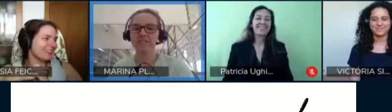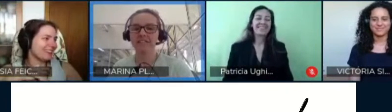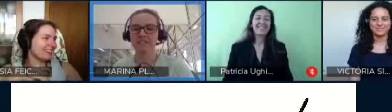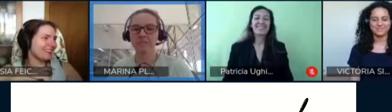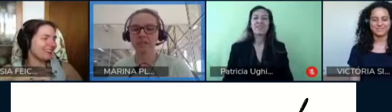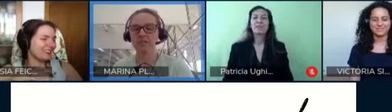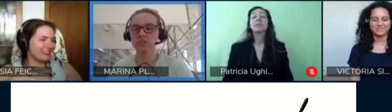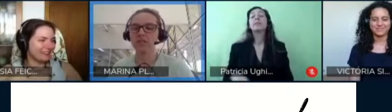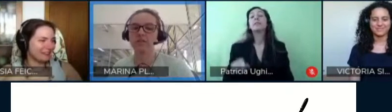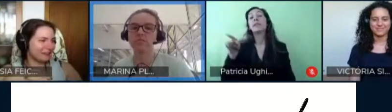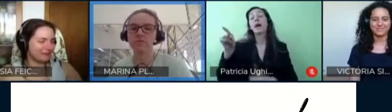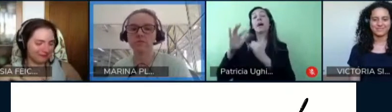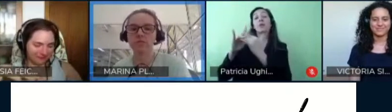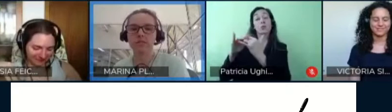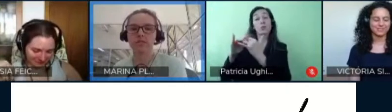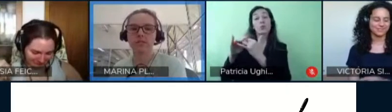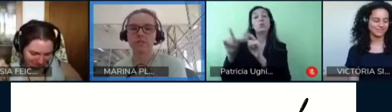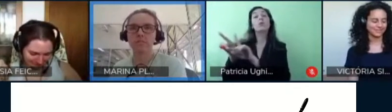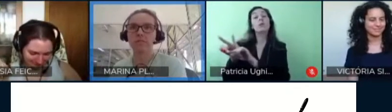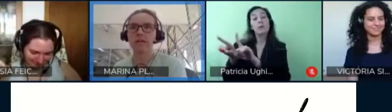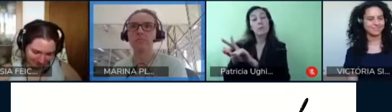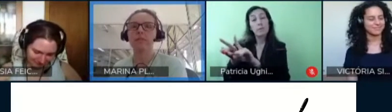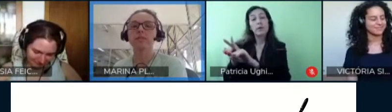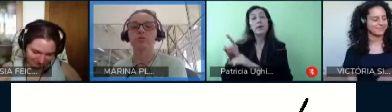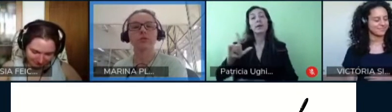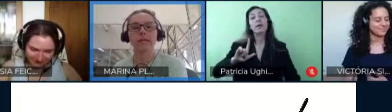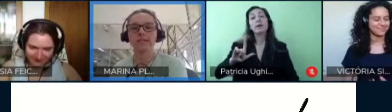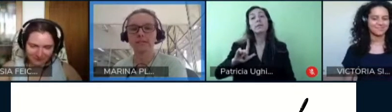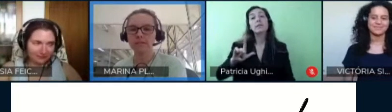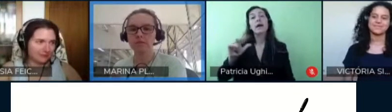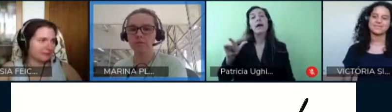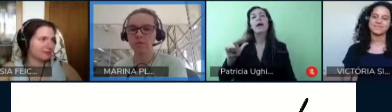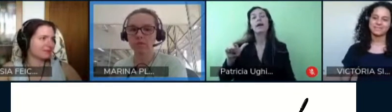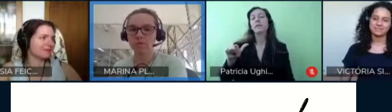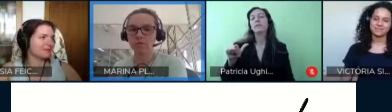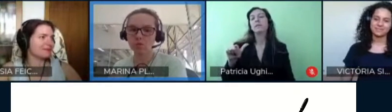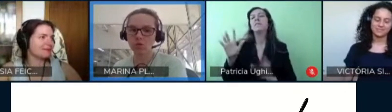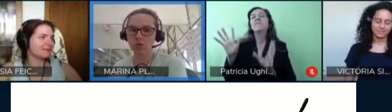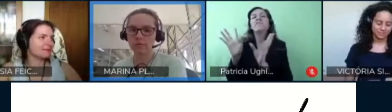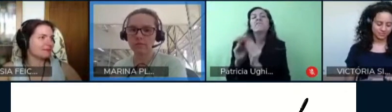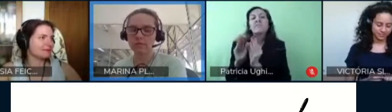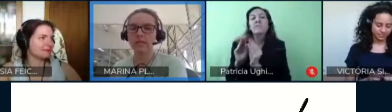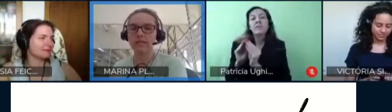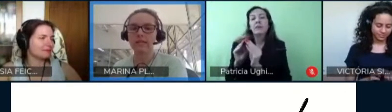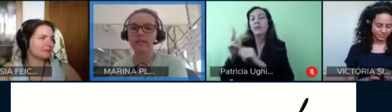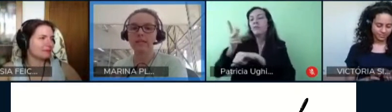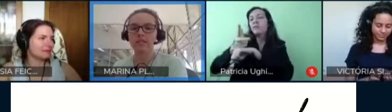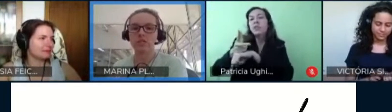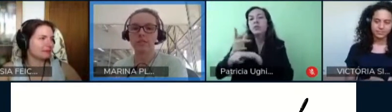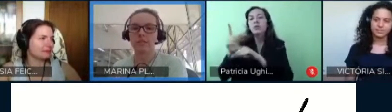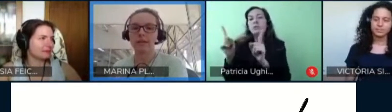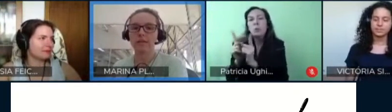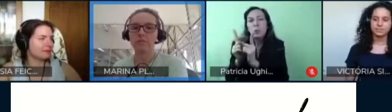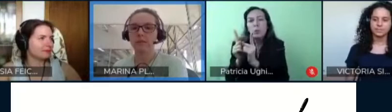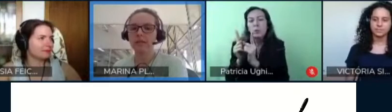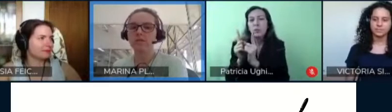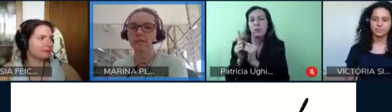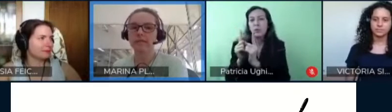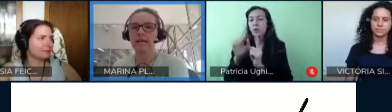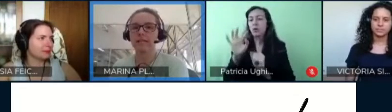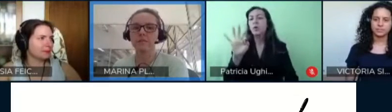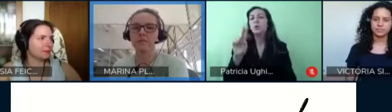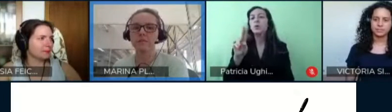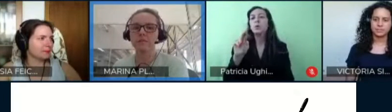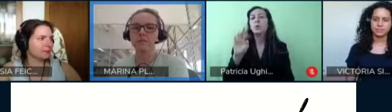E lá no canal também a gente tem uns mini tutoriais, são uns videozinhos curtinhos assim, que a gente trabalha com